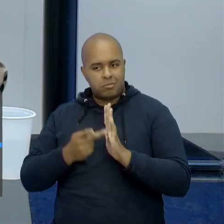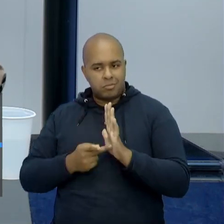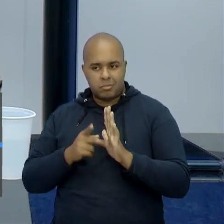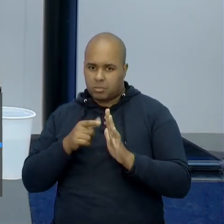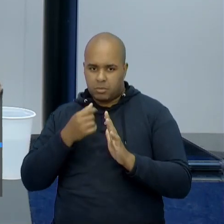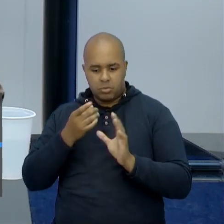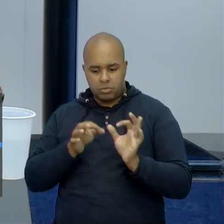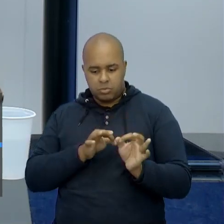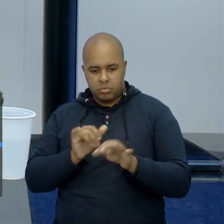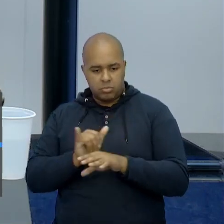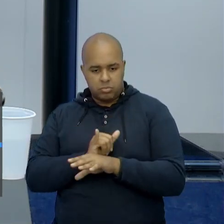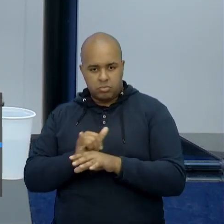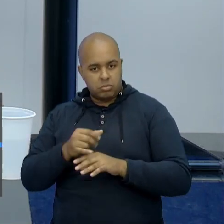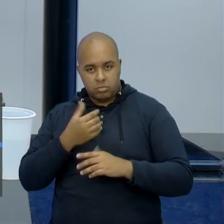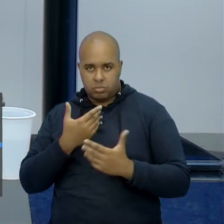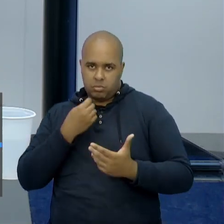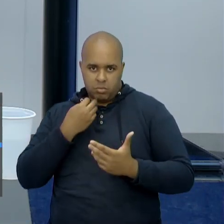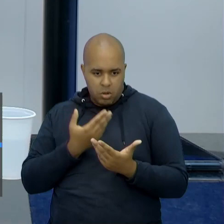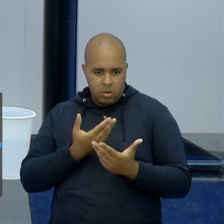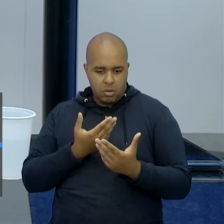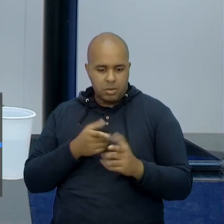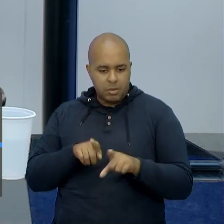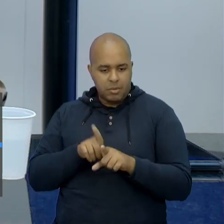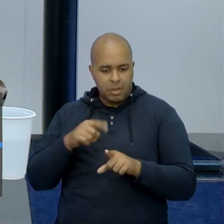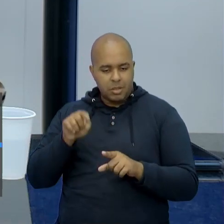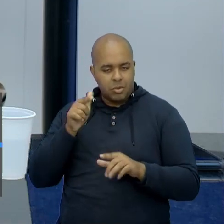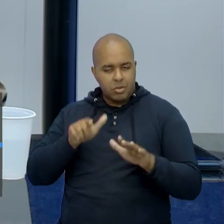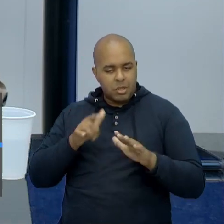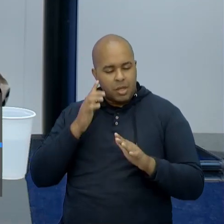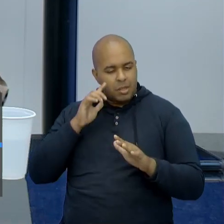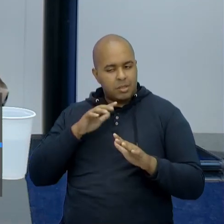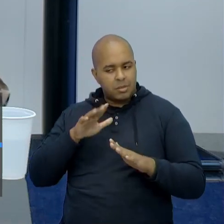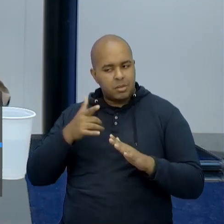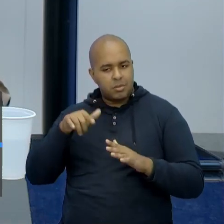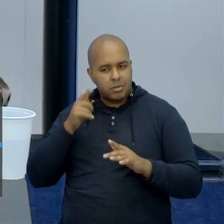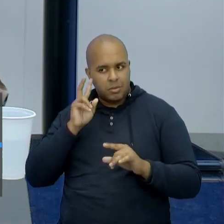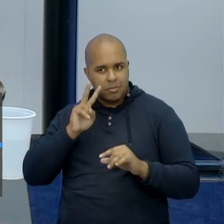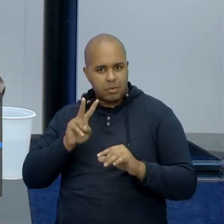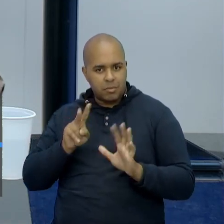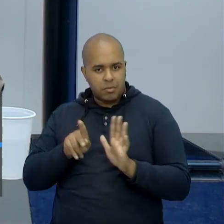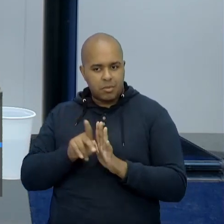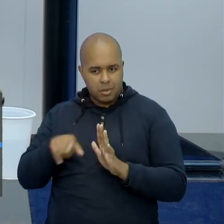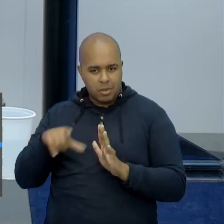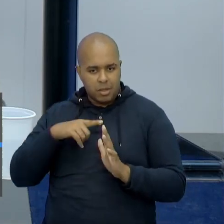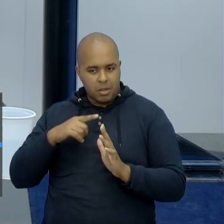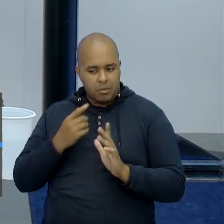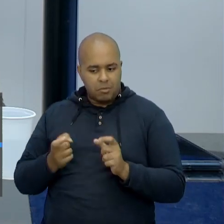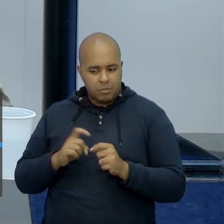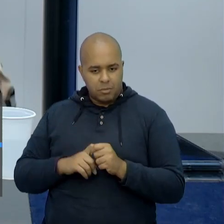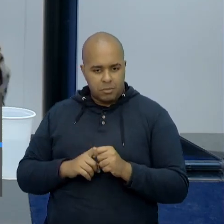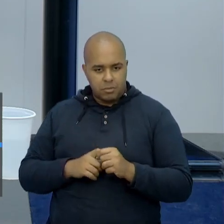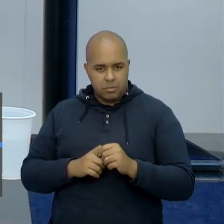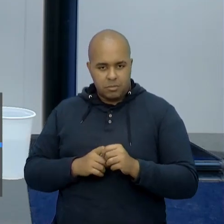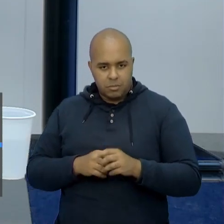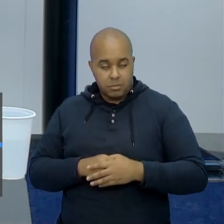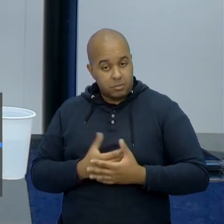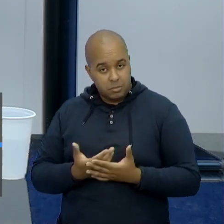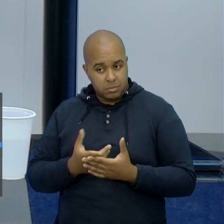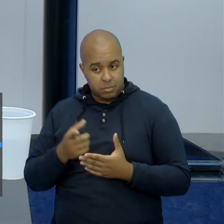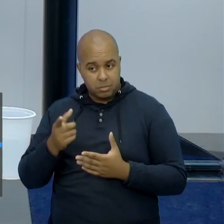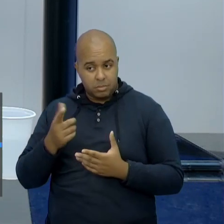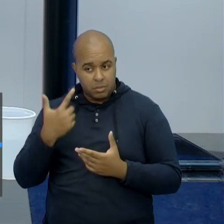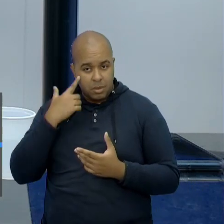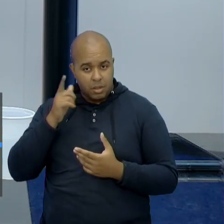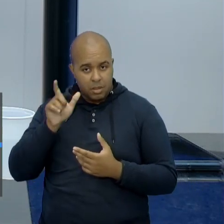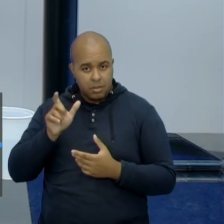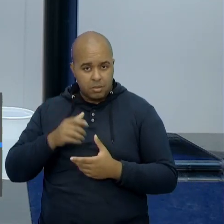bem estruturados e que eles conseguem realmente enxergar que vão ter um retorno. Então,